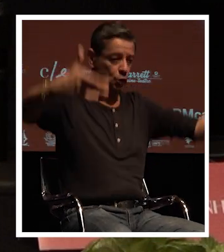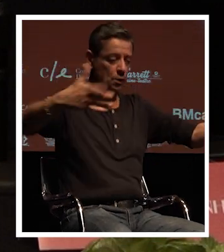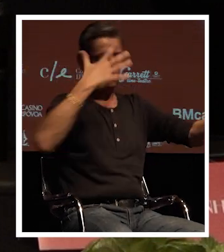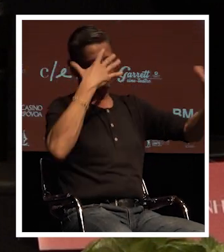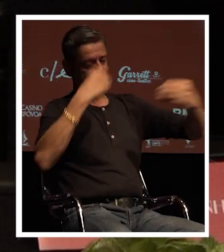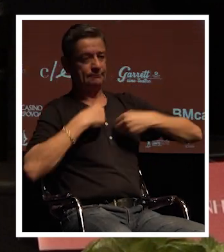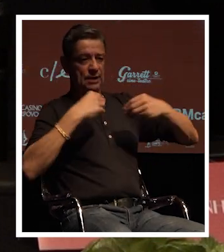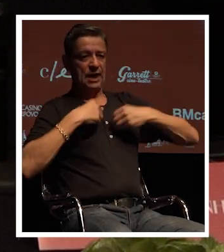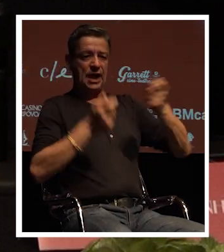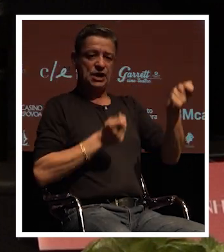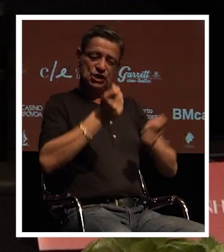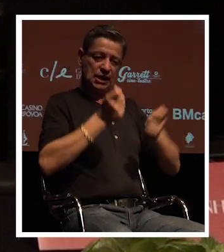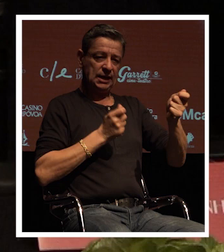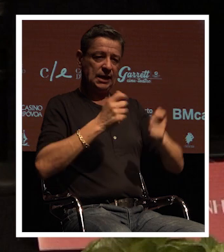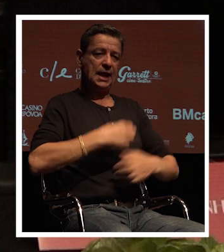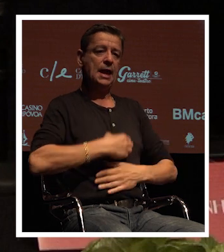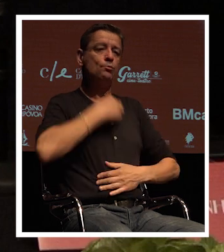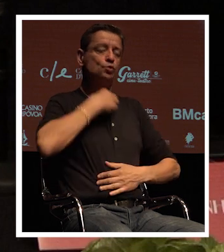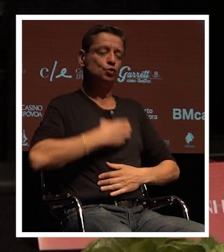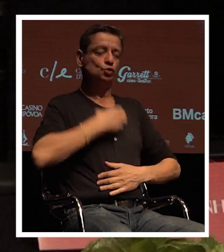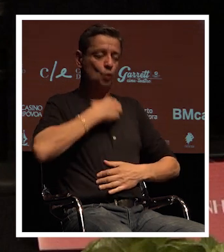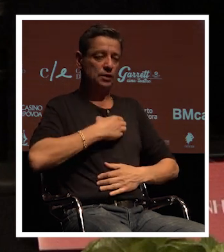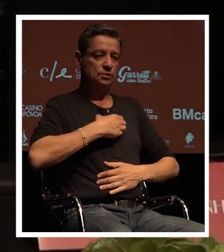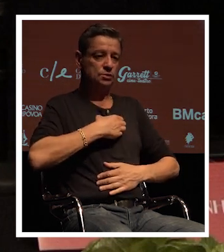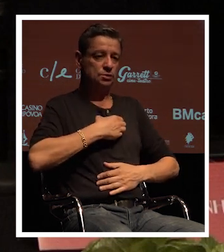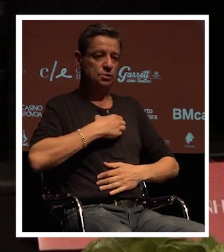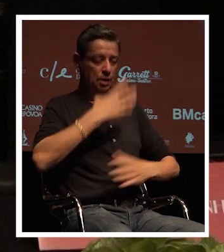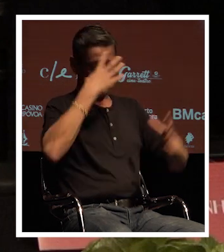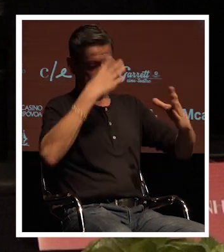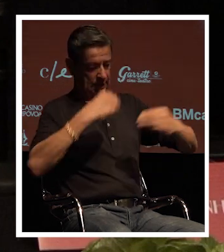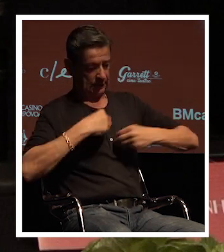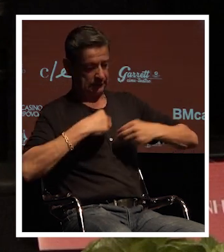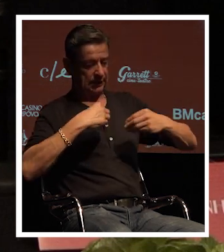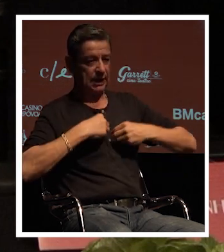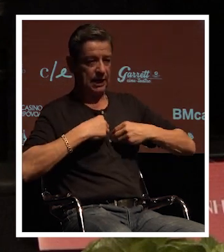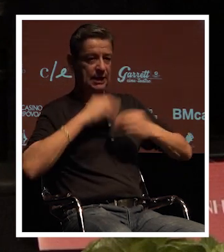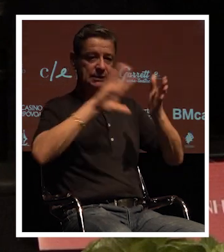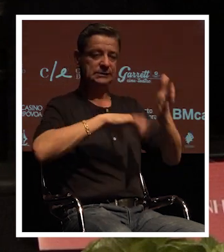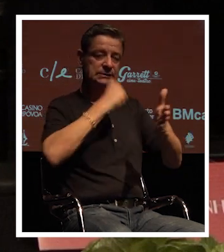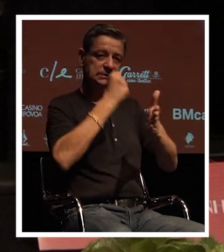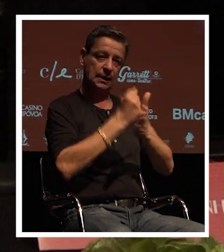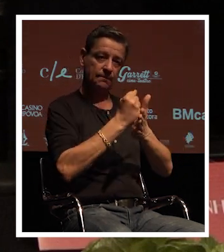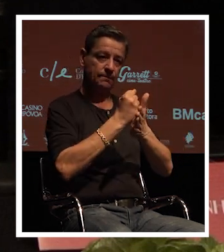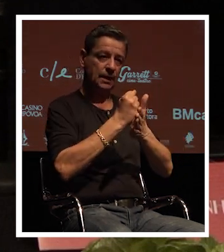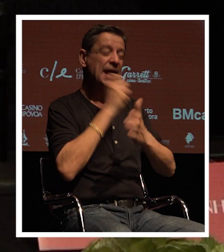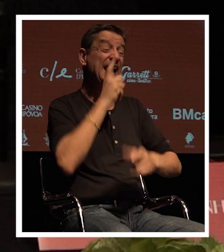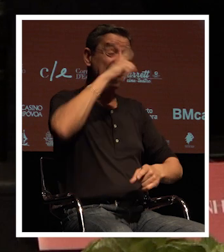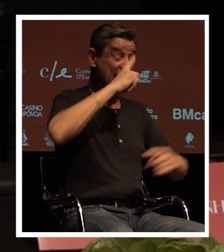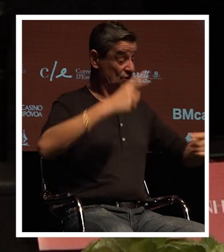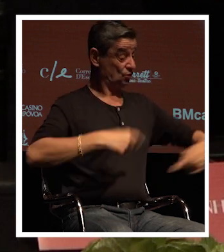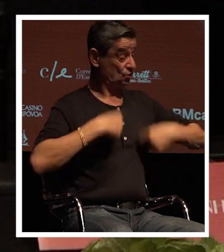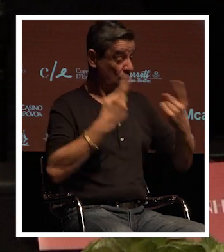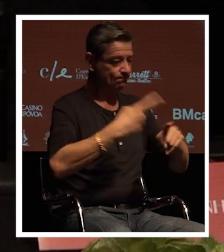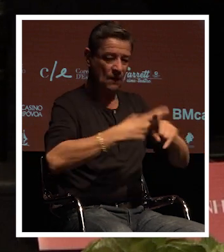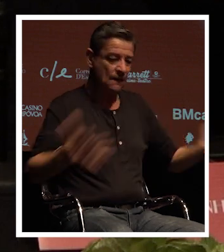ensinado a gerir as emoções e a relacionar com o outro que me tivesse ensinado que devo ser sempre eu quem sou